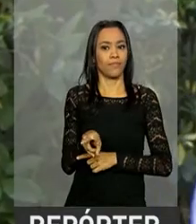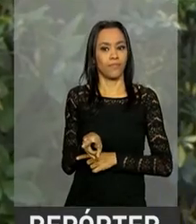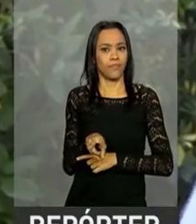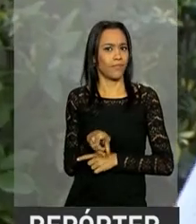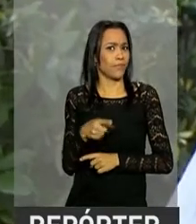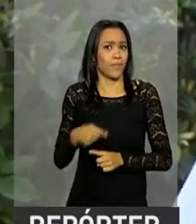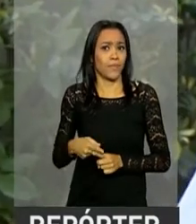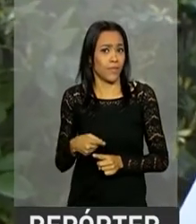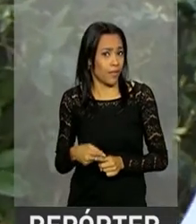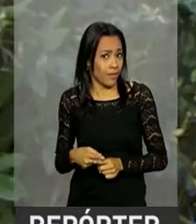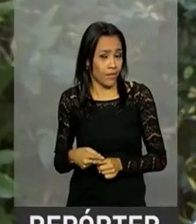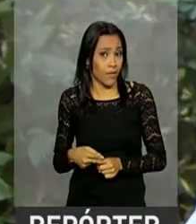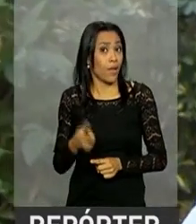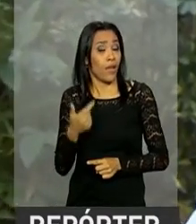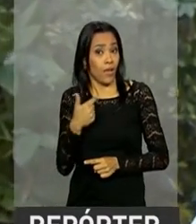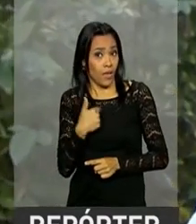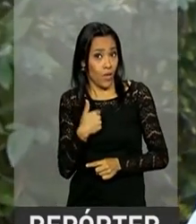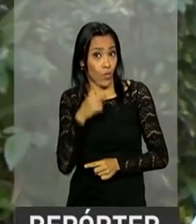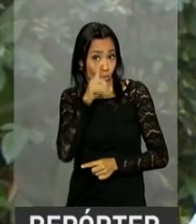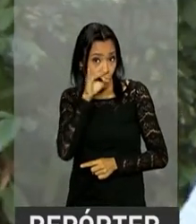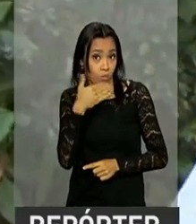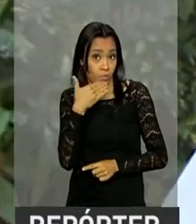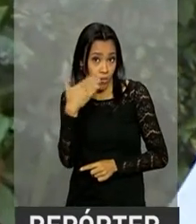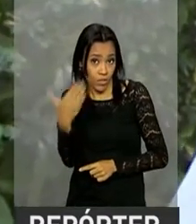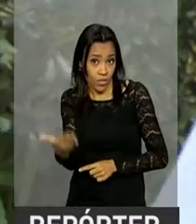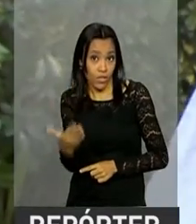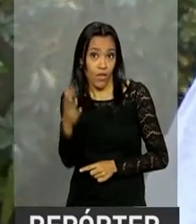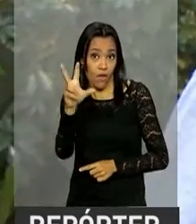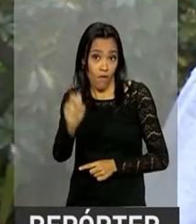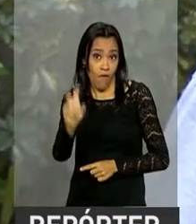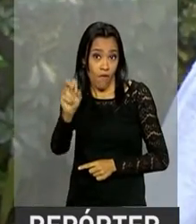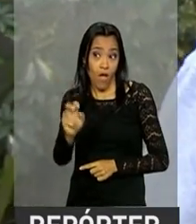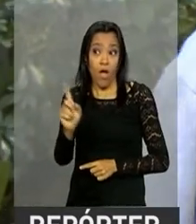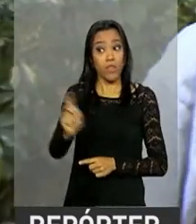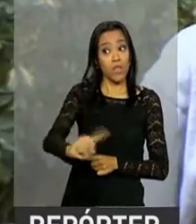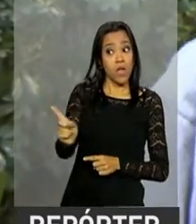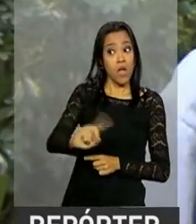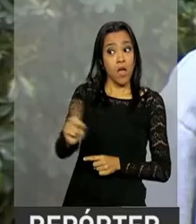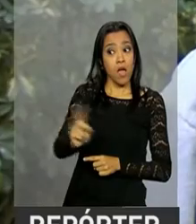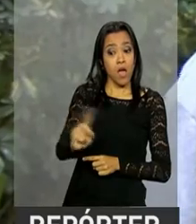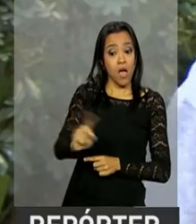Por quê? Um dia eu pedi para o meu avô não